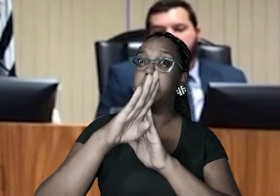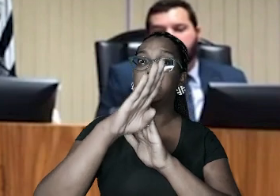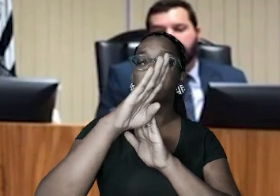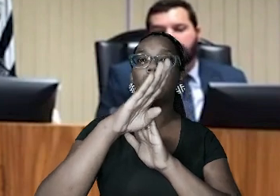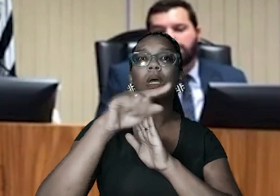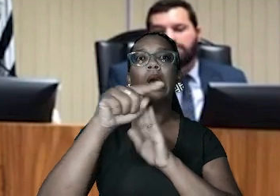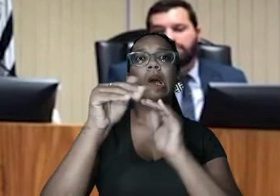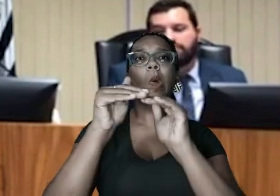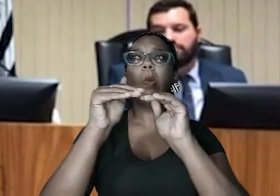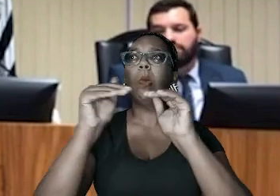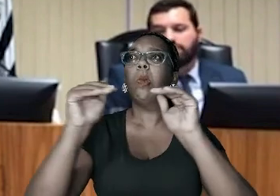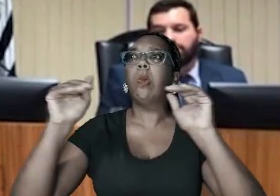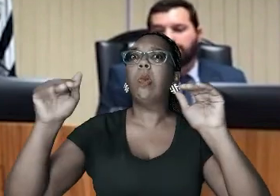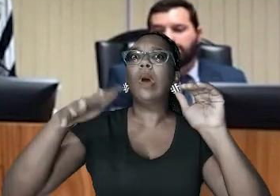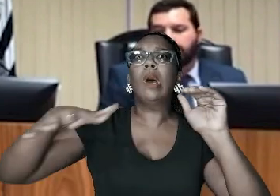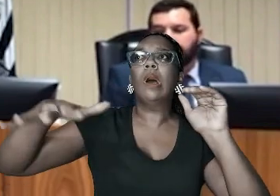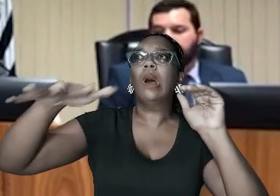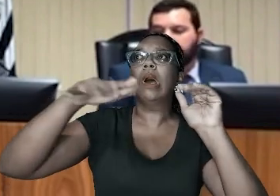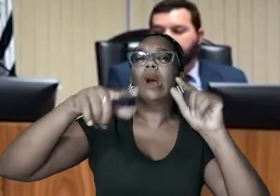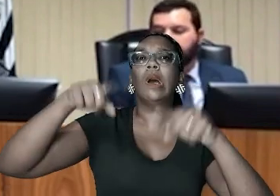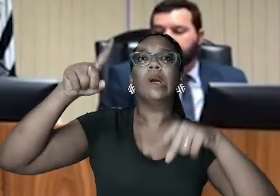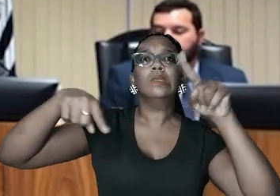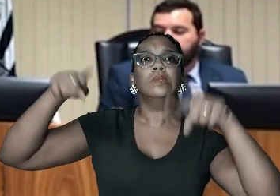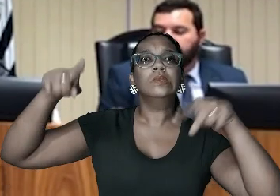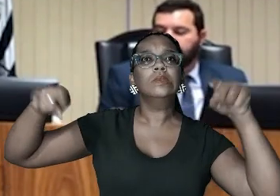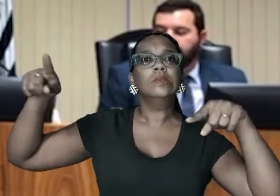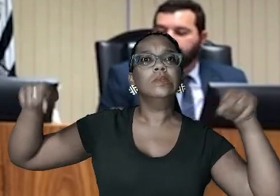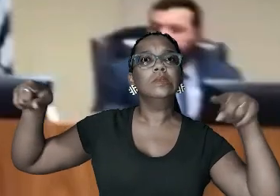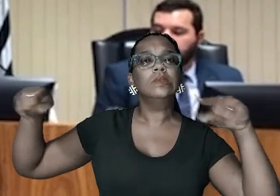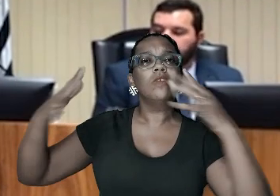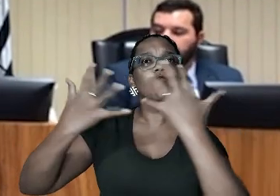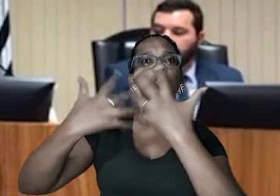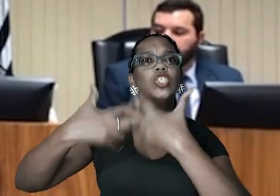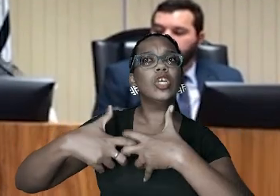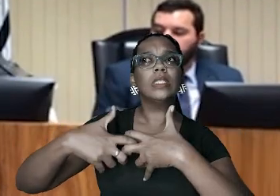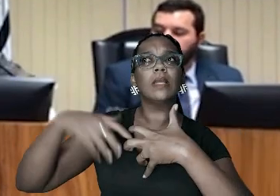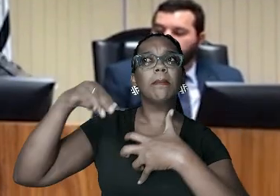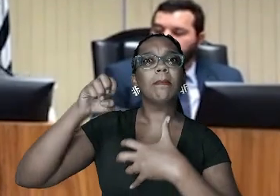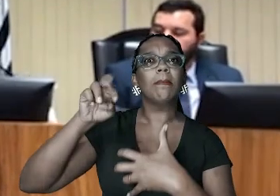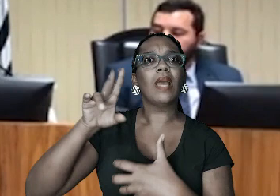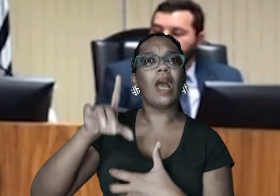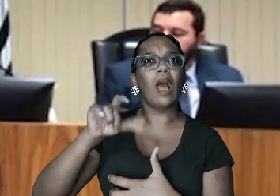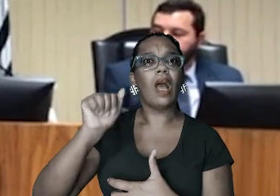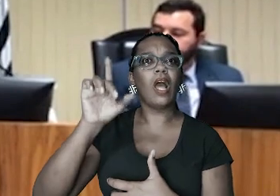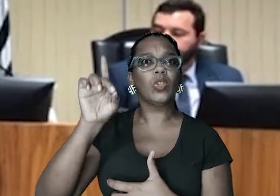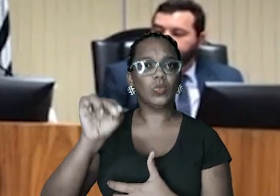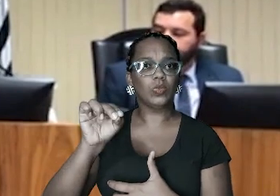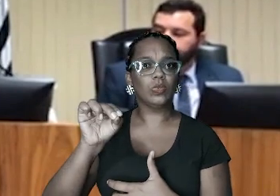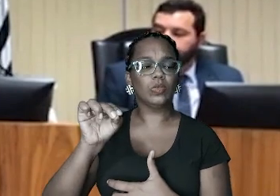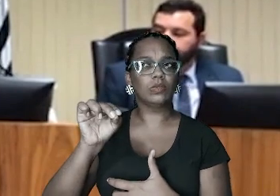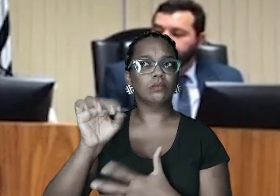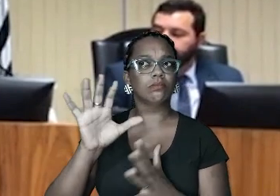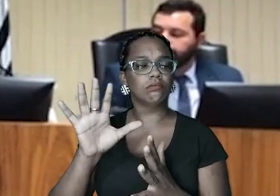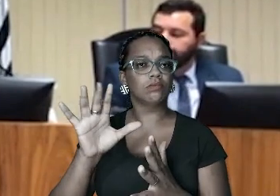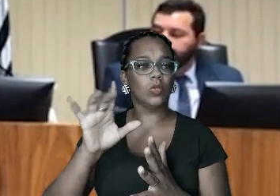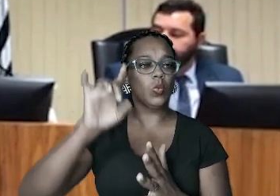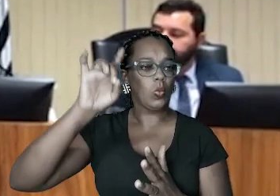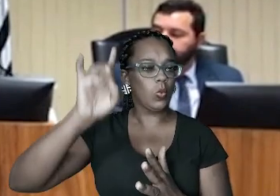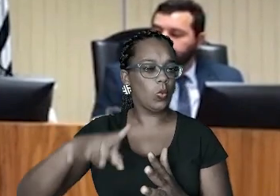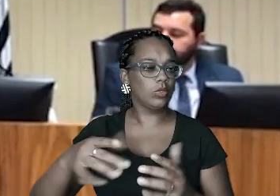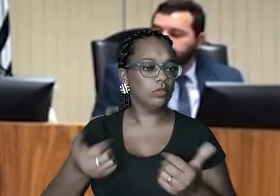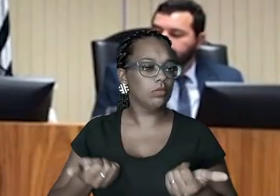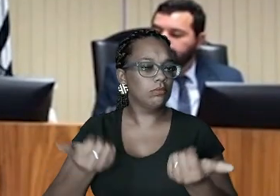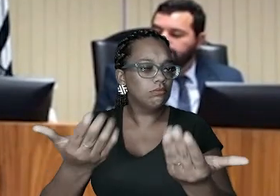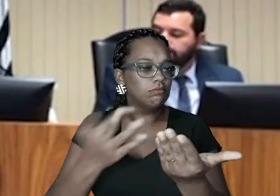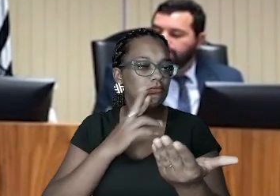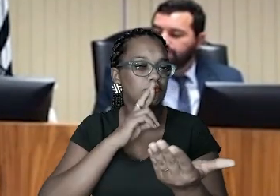o volume de ordens cresce imensamente e os padrões dos mercados começam a se alterar os padrões de funcionamento dos